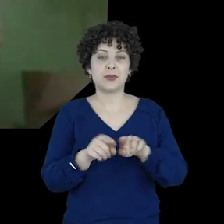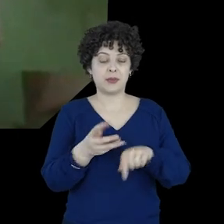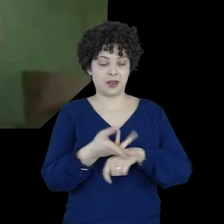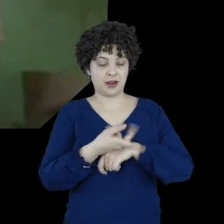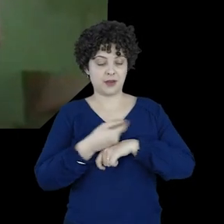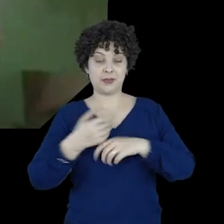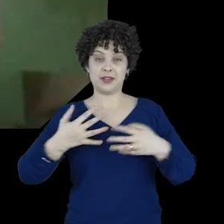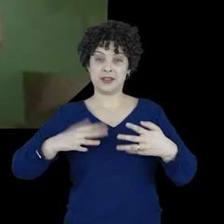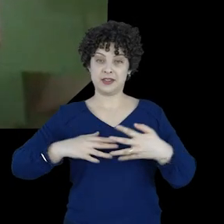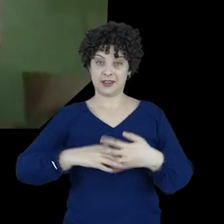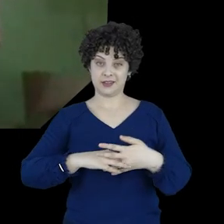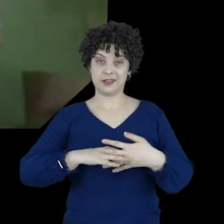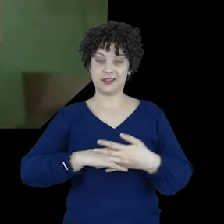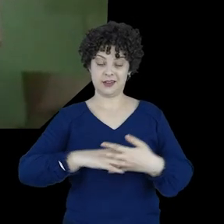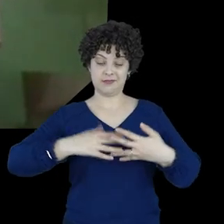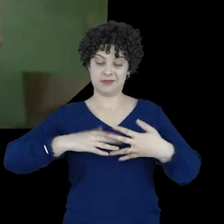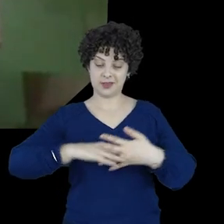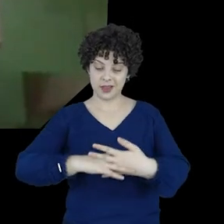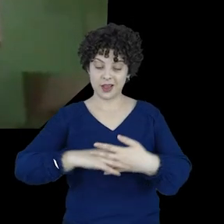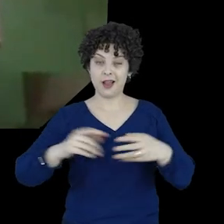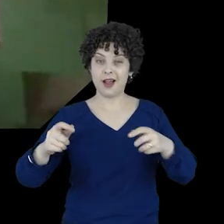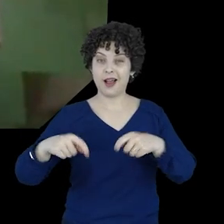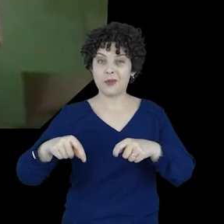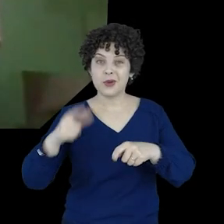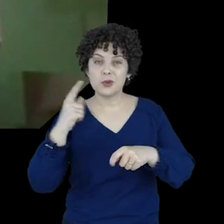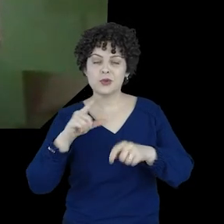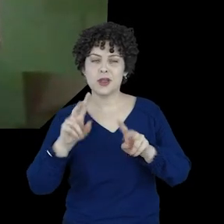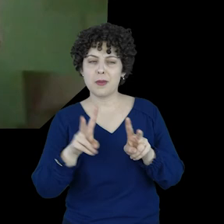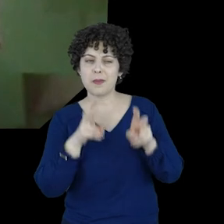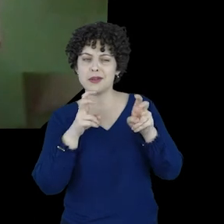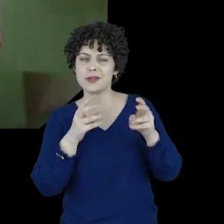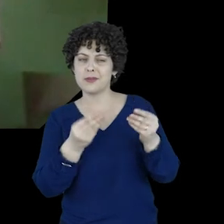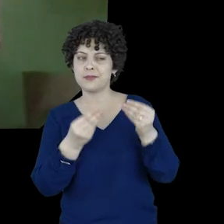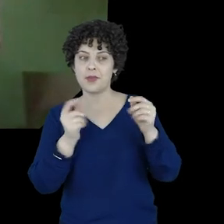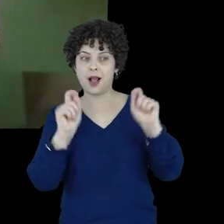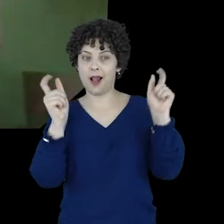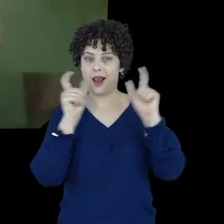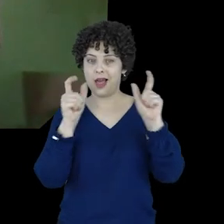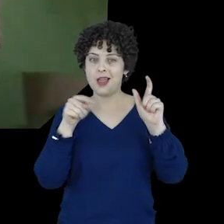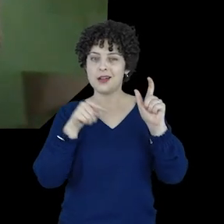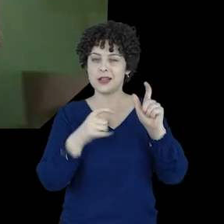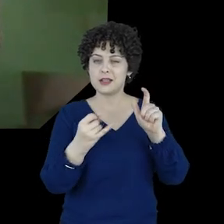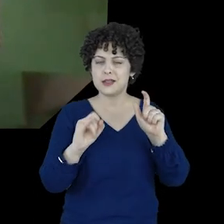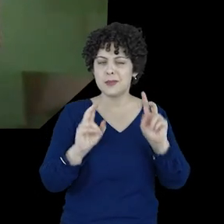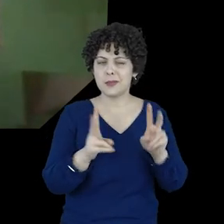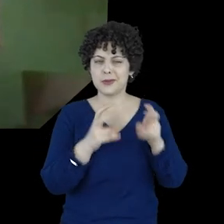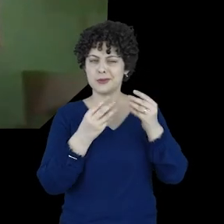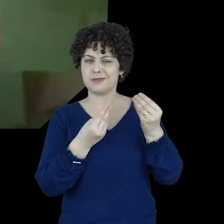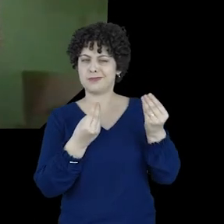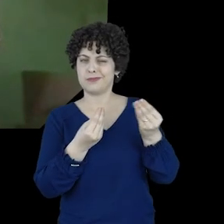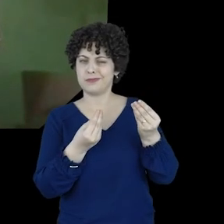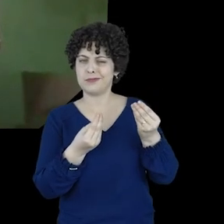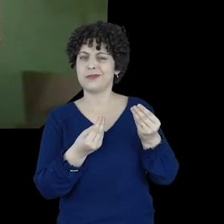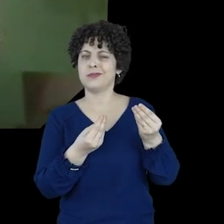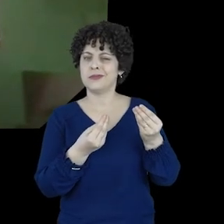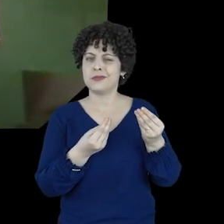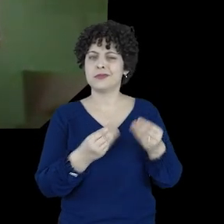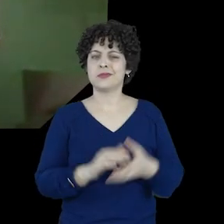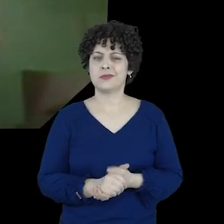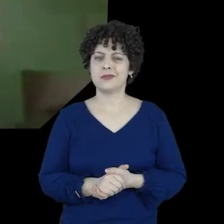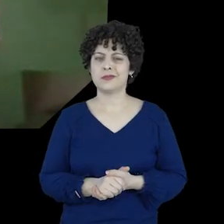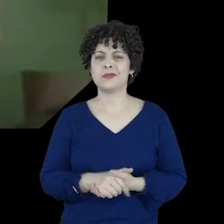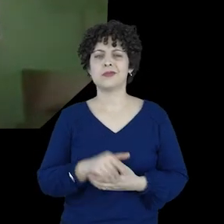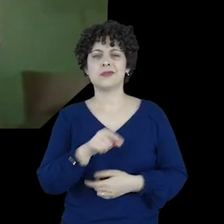habilidades de cidadania para que sejam capazes de detectar os sinais de alerta caso encontrem algum online